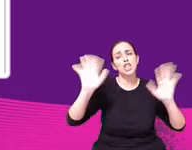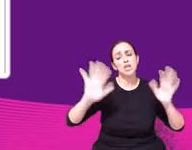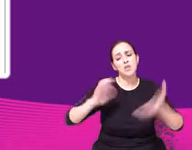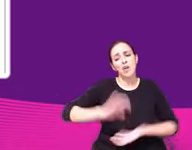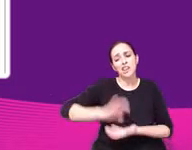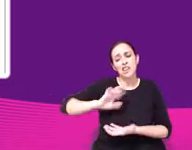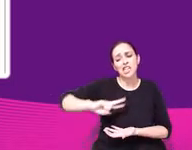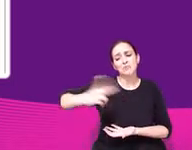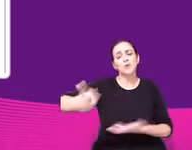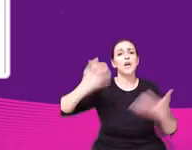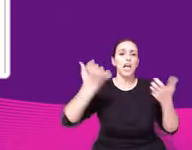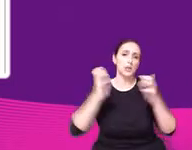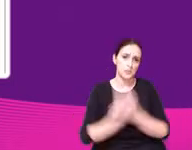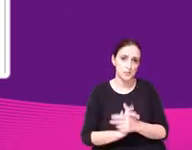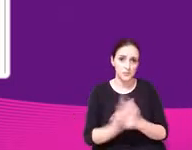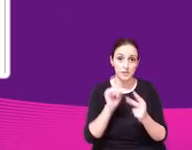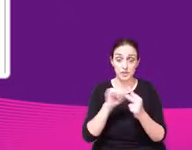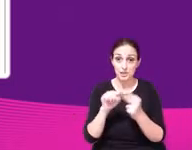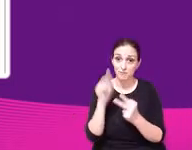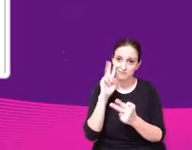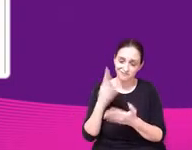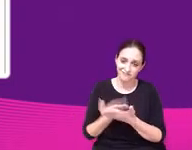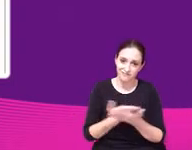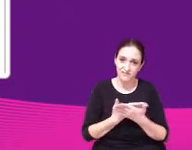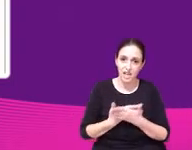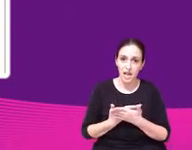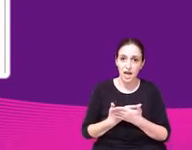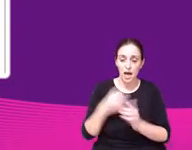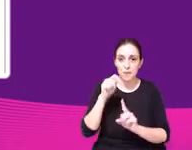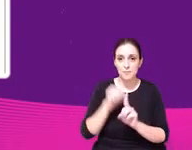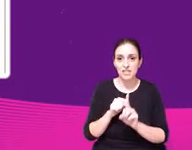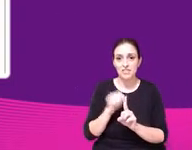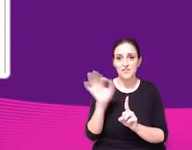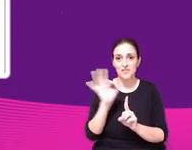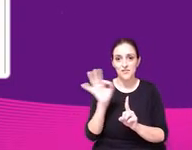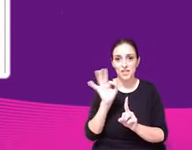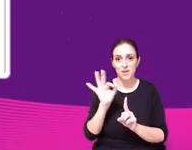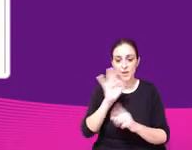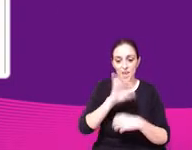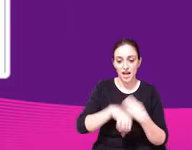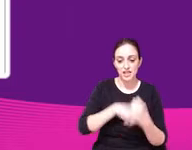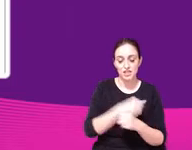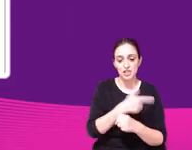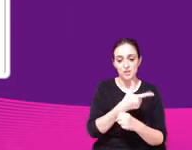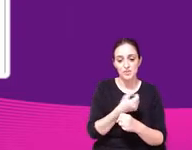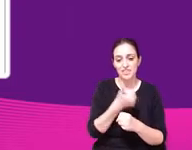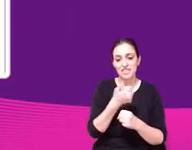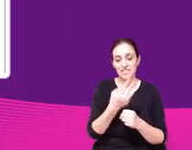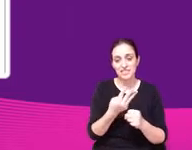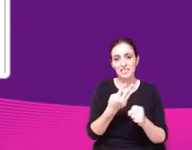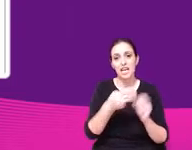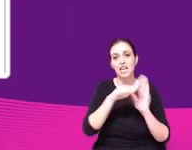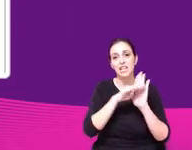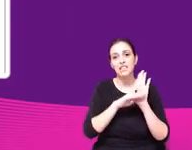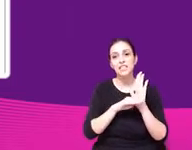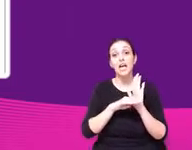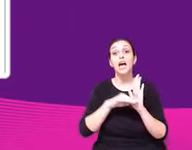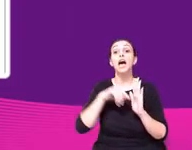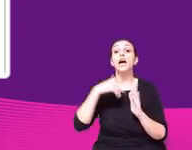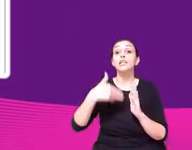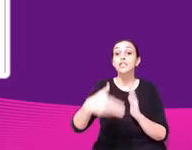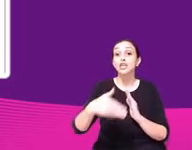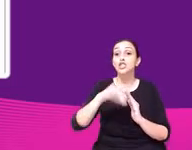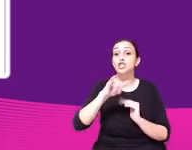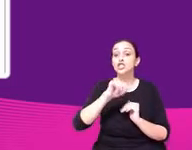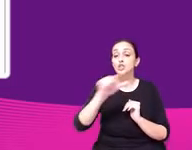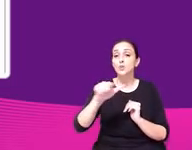transplante. Aí, em fevereiro de 2013, ele ingressou em lista, em junho de 2013, ele transplantou com 88